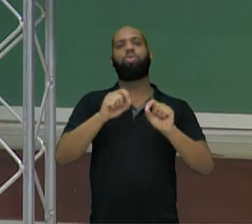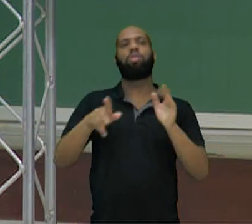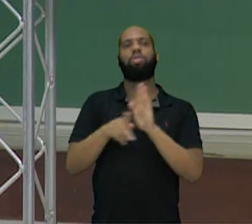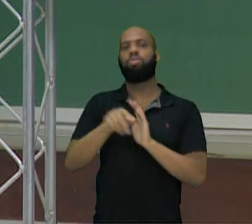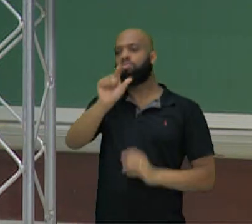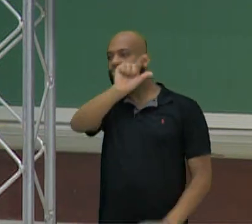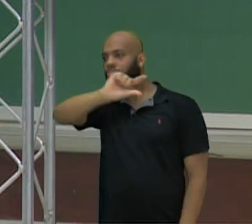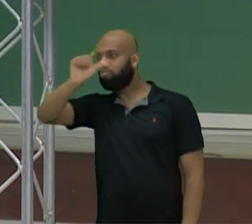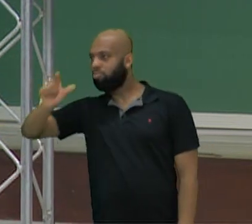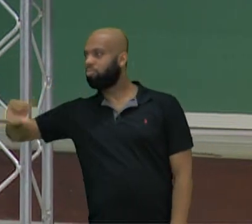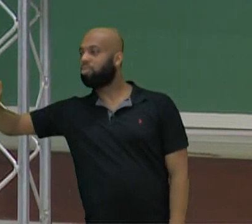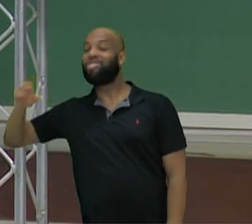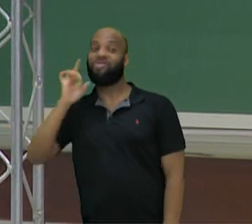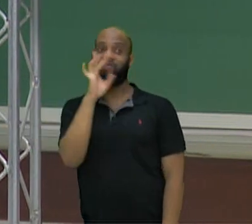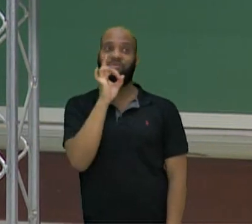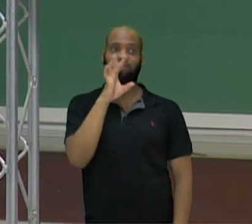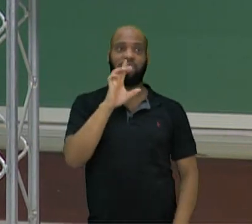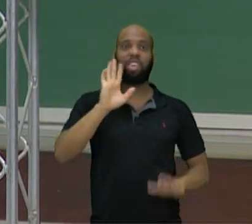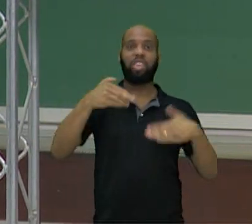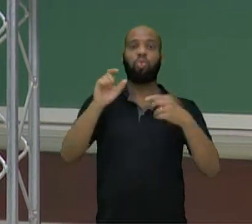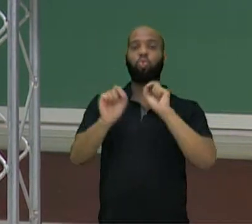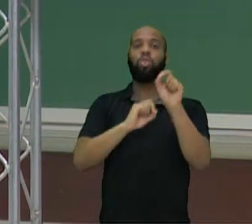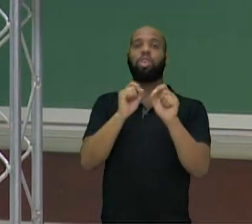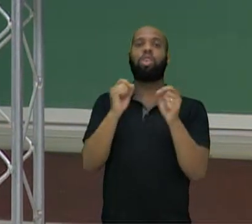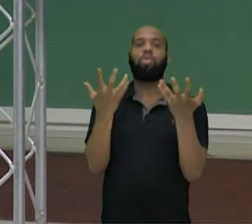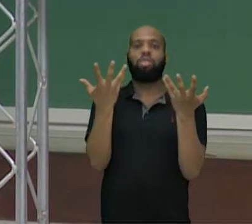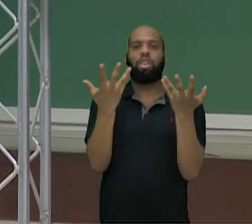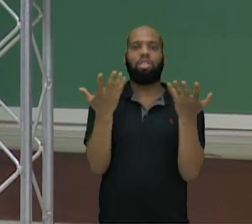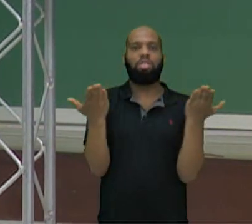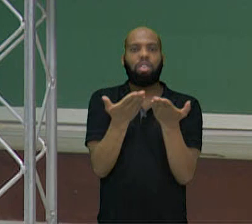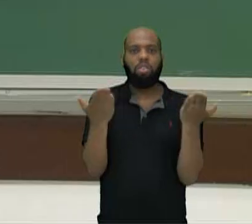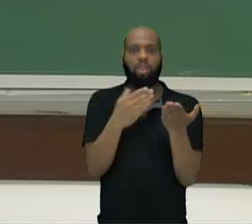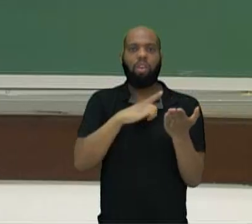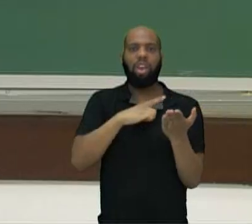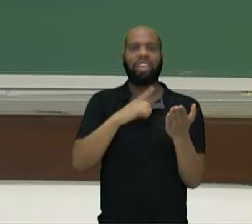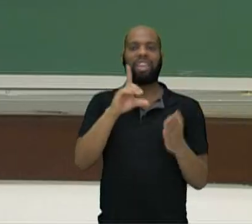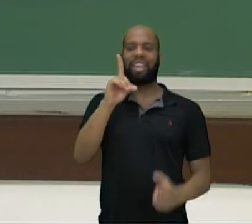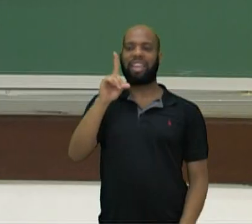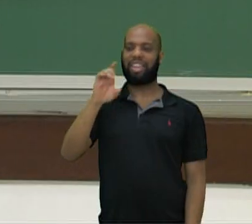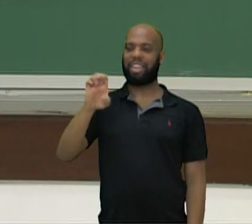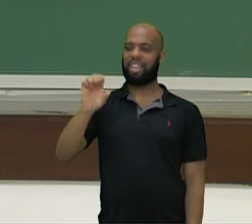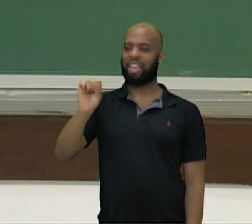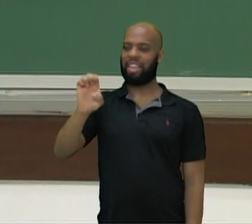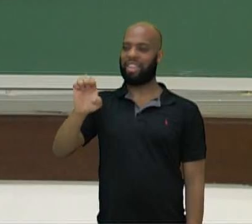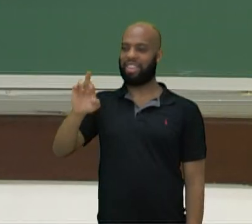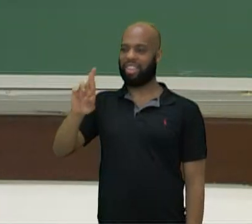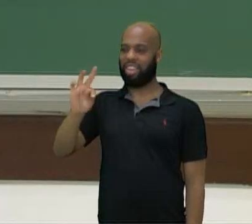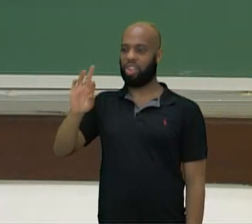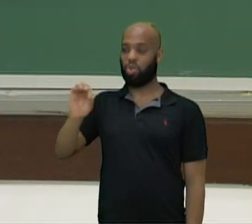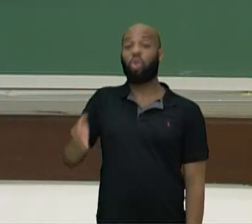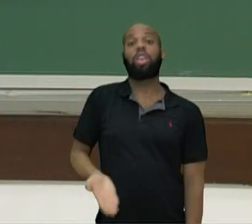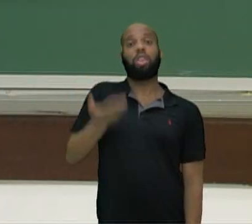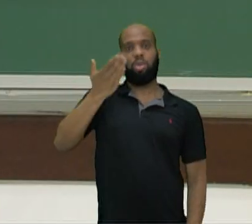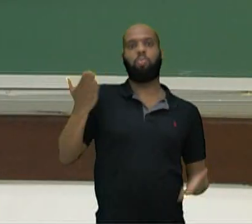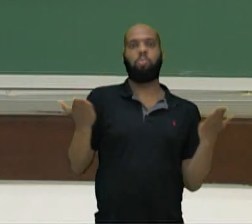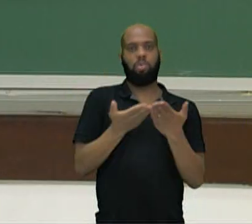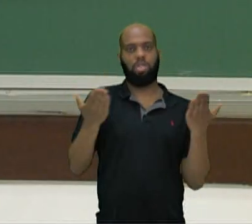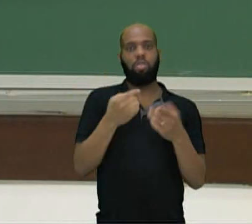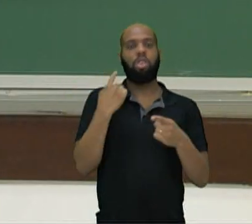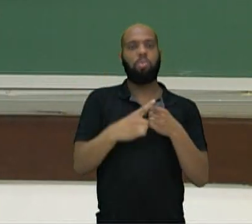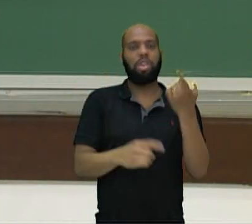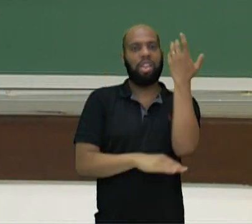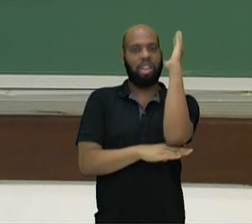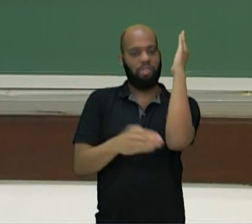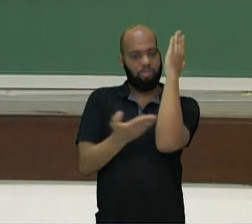do Sahel, fazendo com que o deserto aumente. E esta é a preocupação principal da região do Sahel. Esse processo de